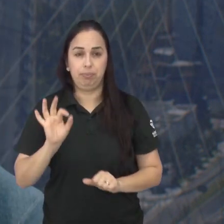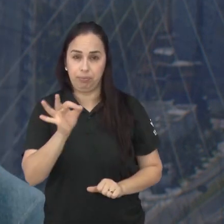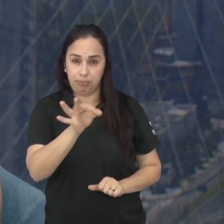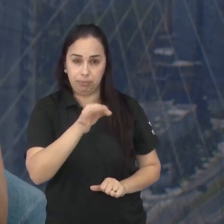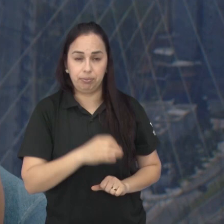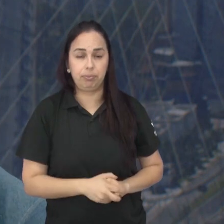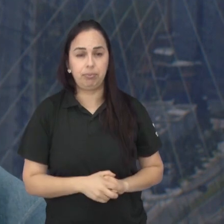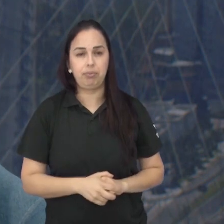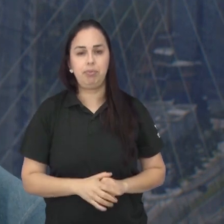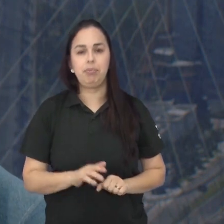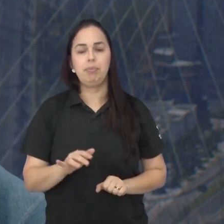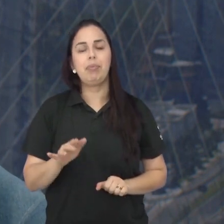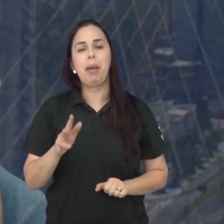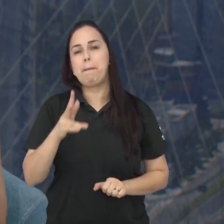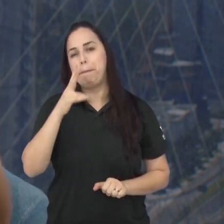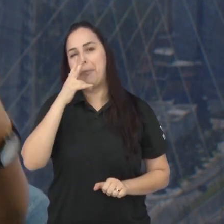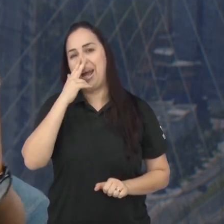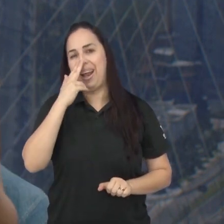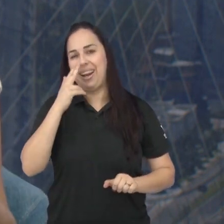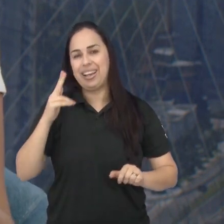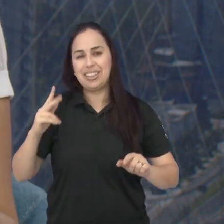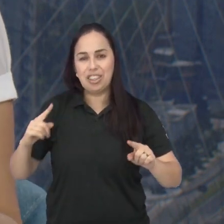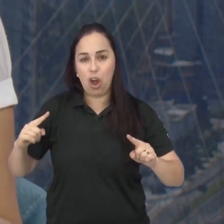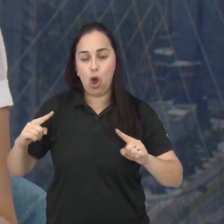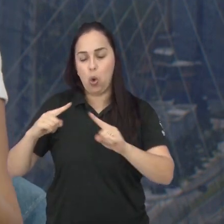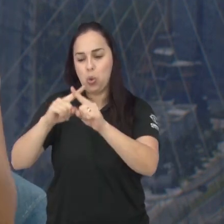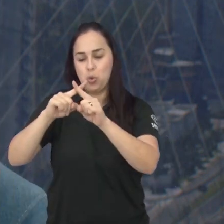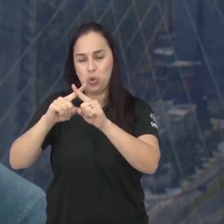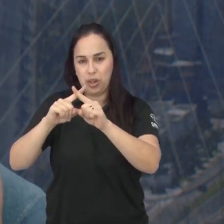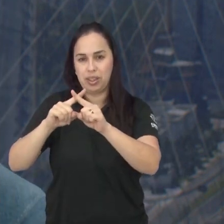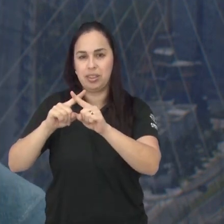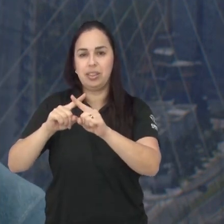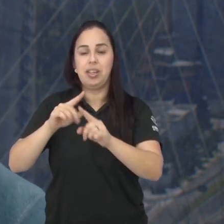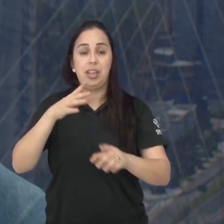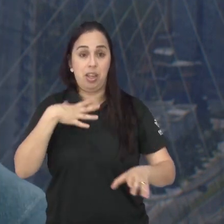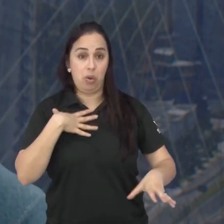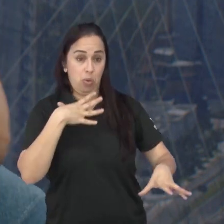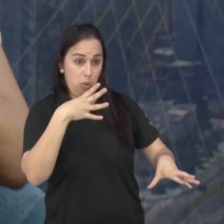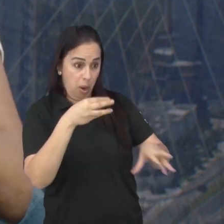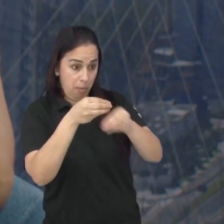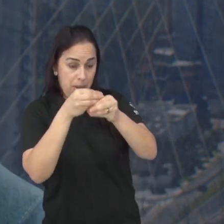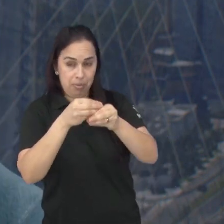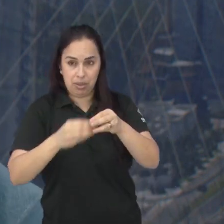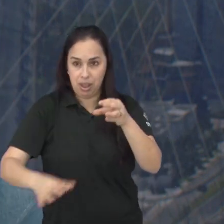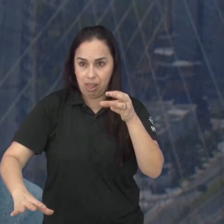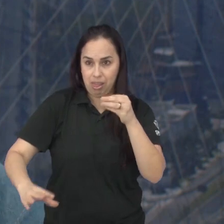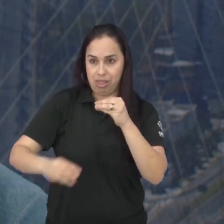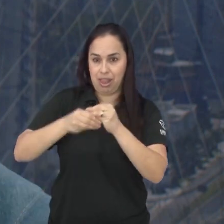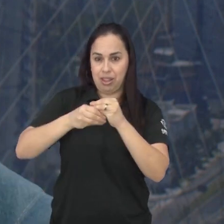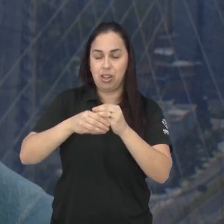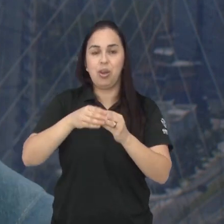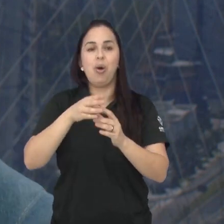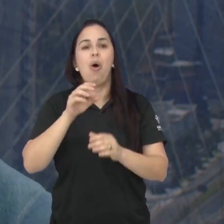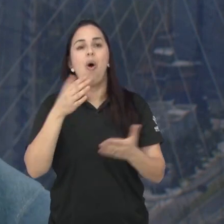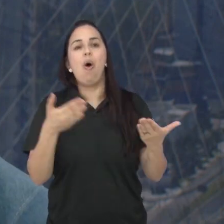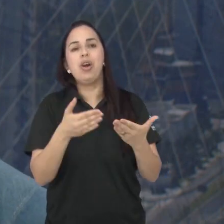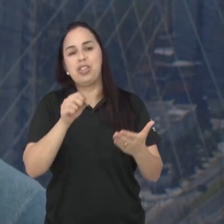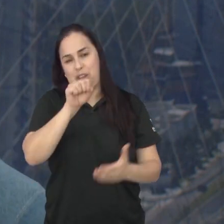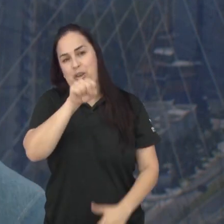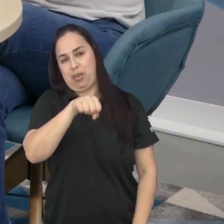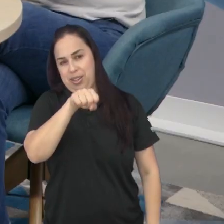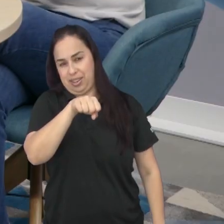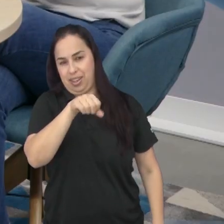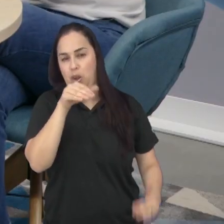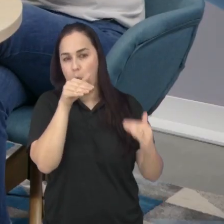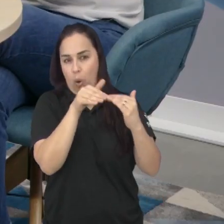né? A gente está aqui num jogo, né? O nosso debate é muito isso. Eu complemento a Rosa. Hoje eu estou mais concordando com a Rosa, mas